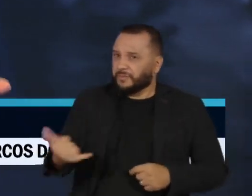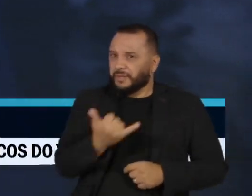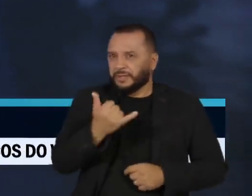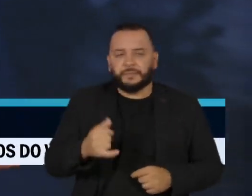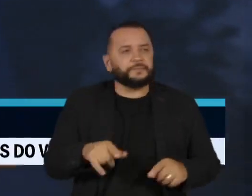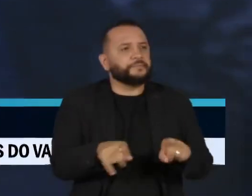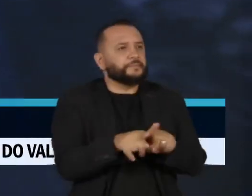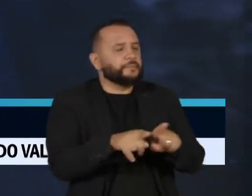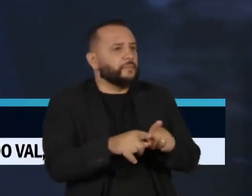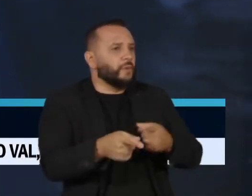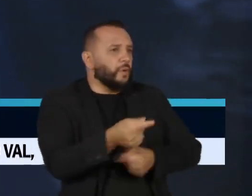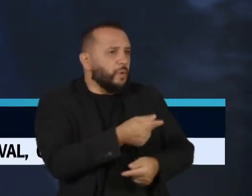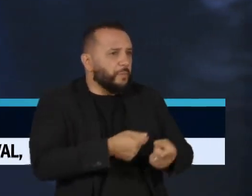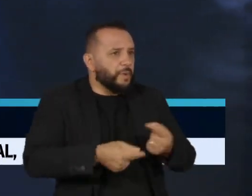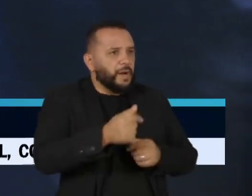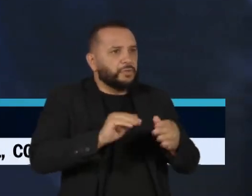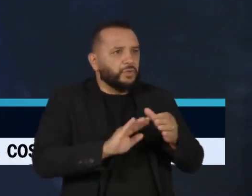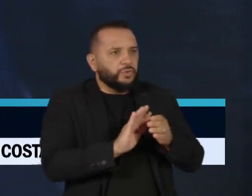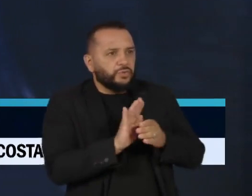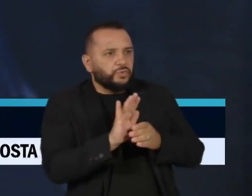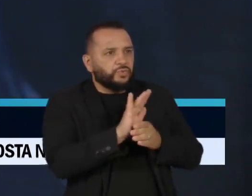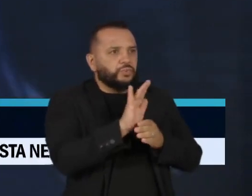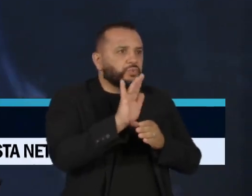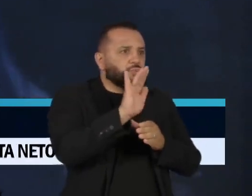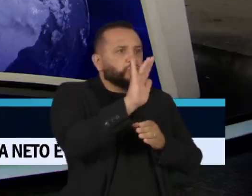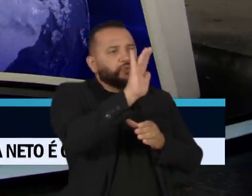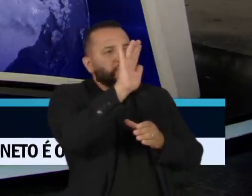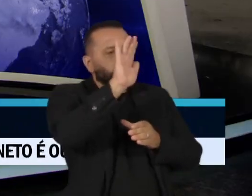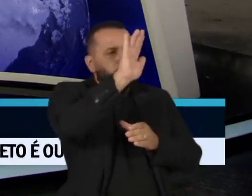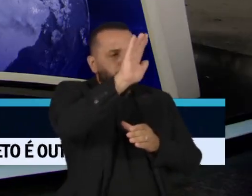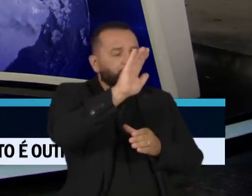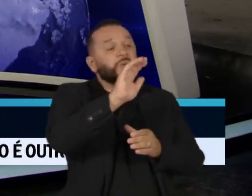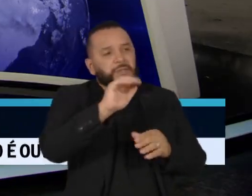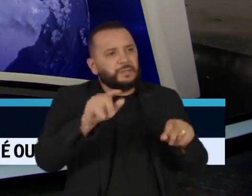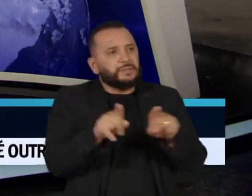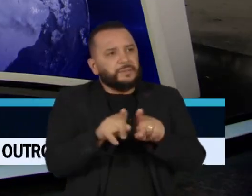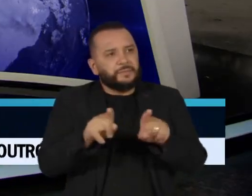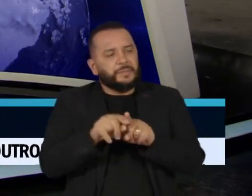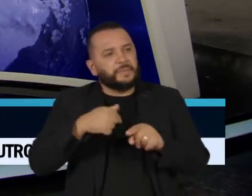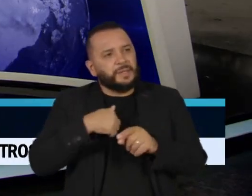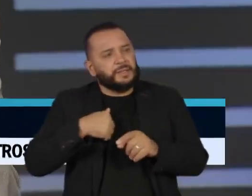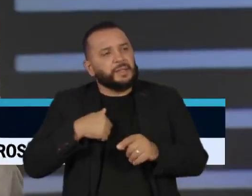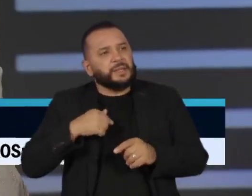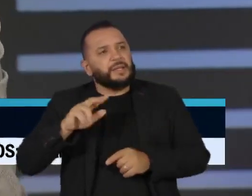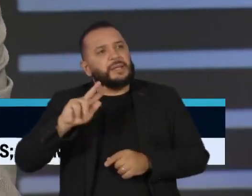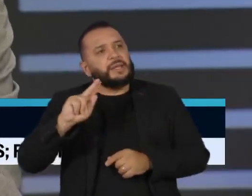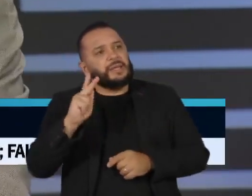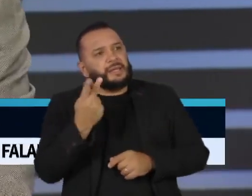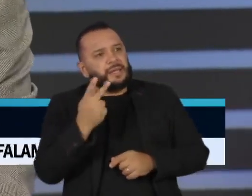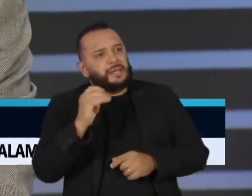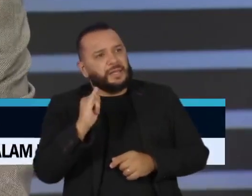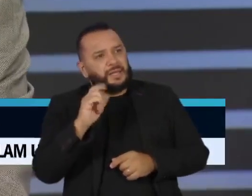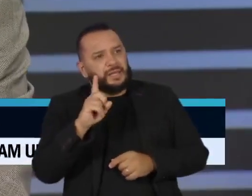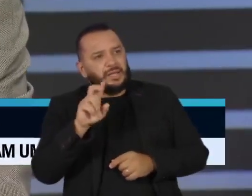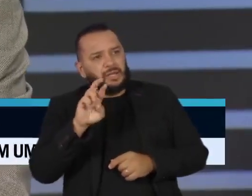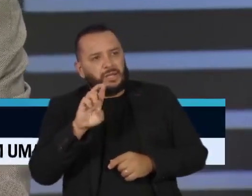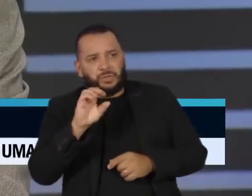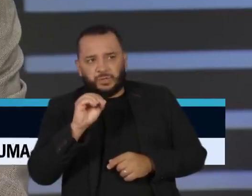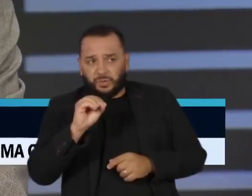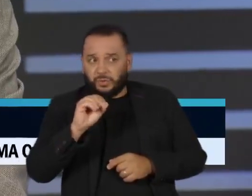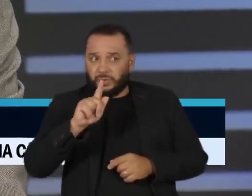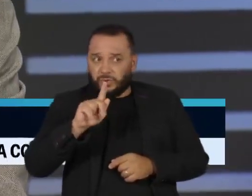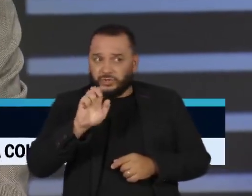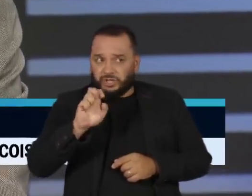de carbono e de hidrogênio renovável no Brasil daqui para frente capaz crescente crescente agora